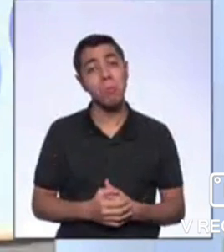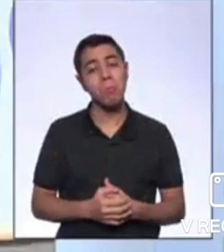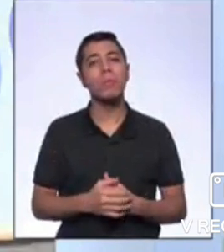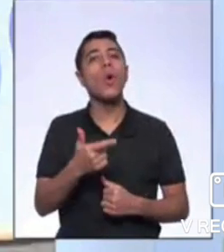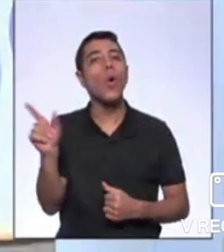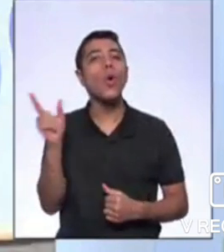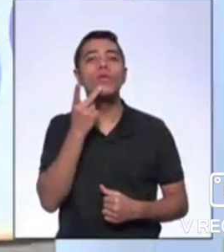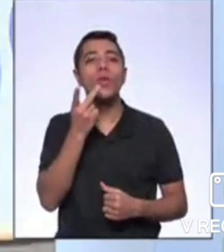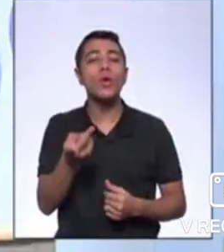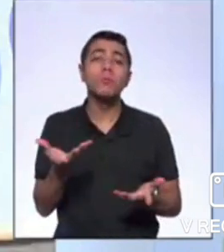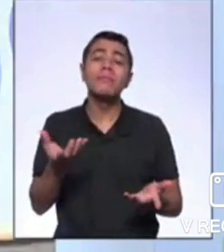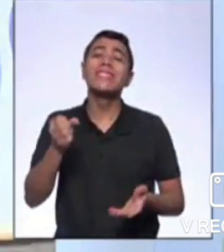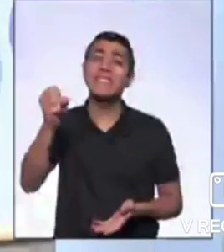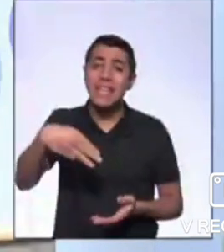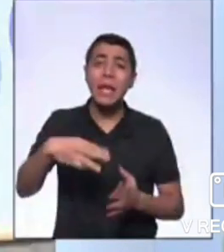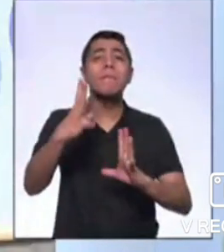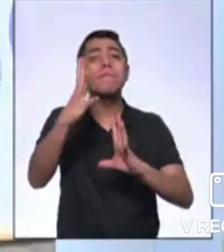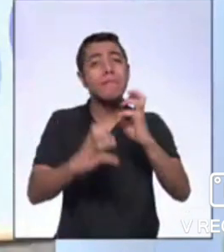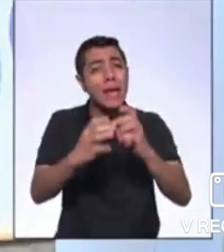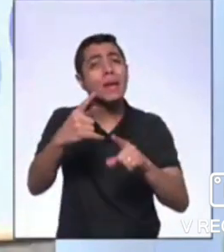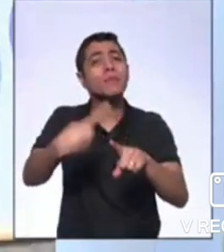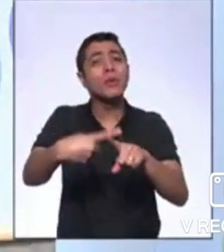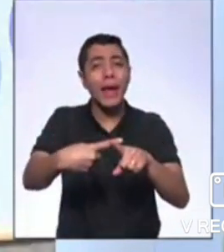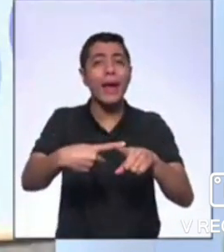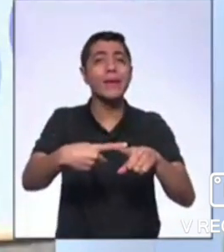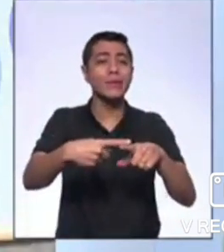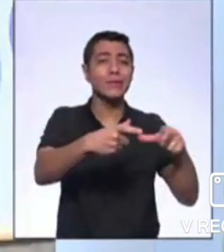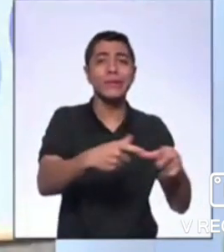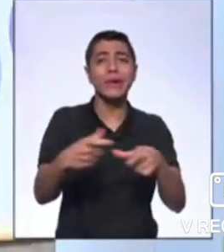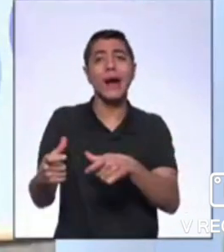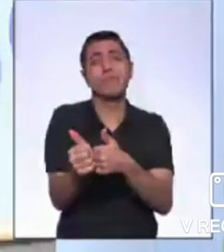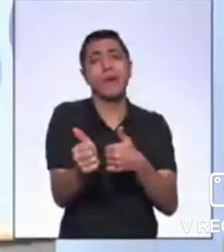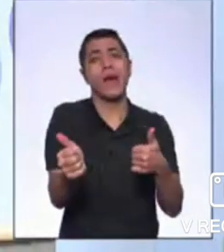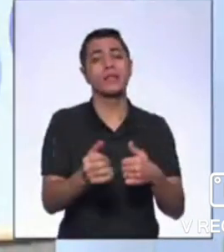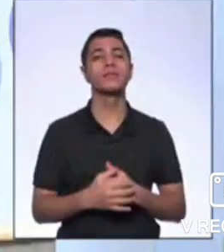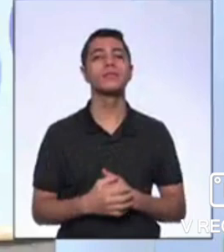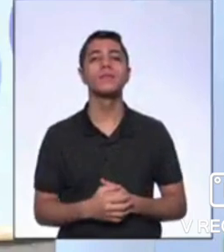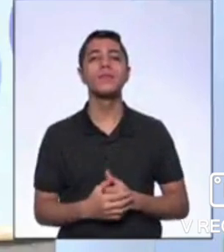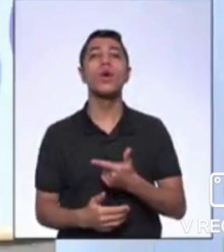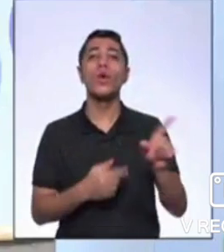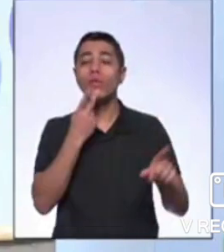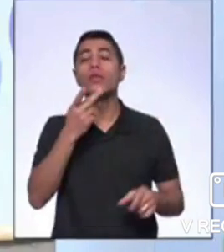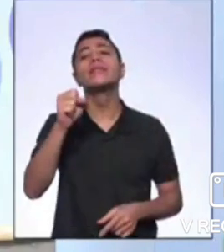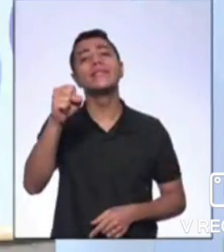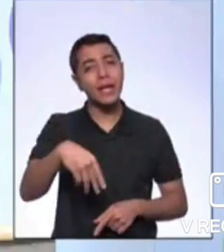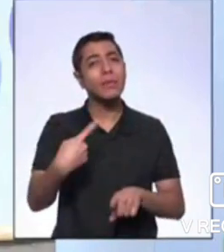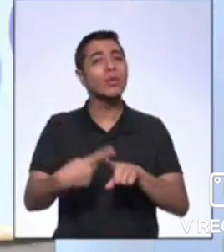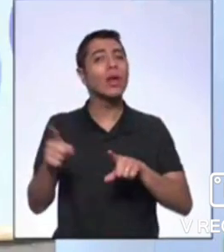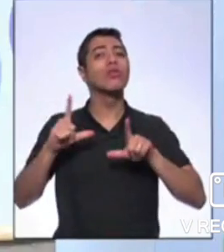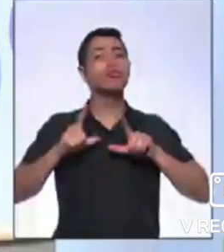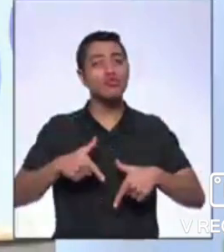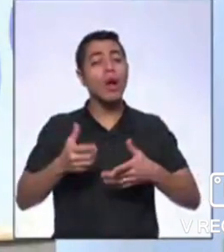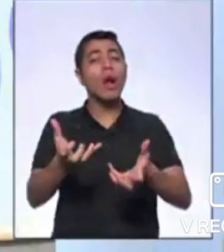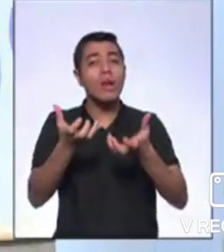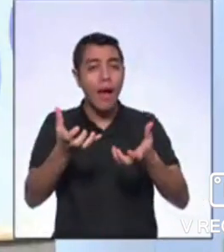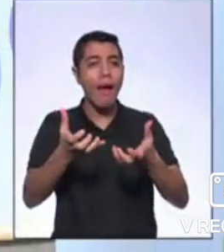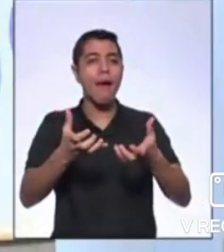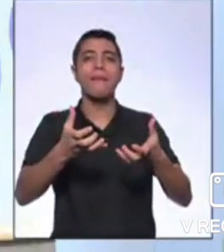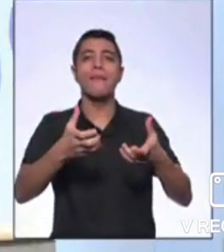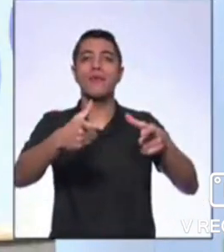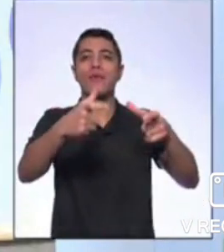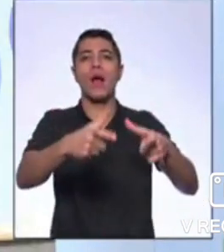A Amanda, Ananda, diz: sim, porque eles queriam territórios maiores. E o Cauã diz sim, porque